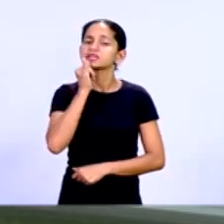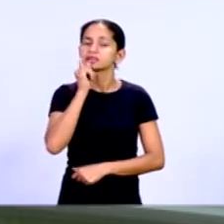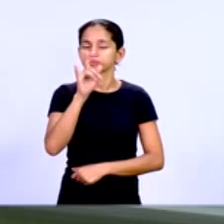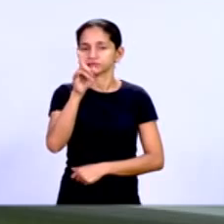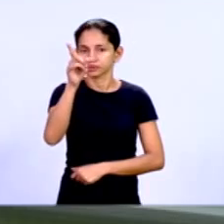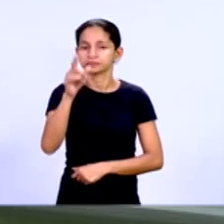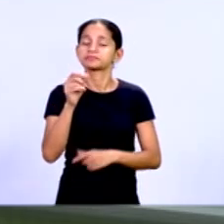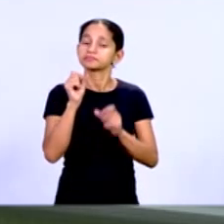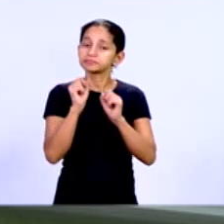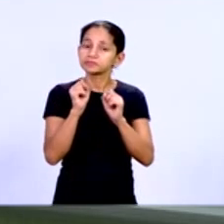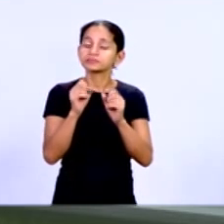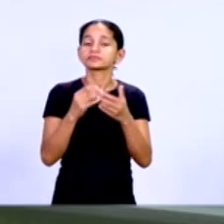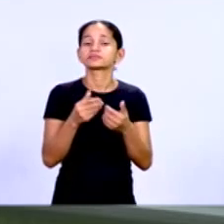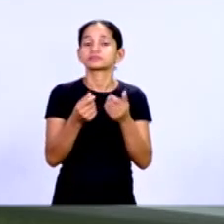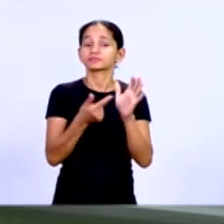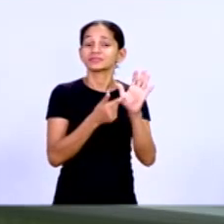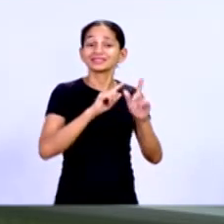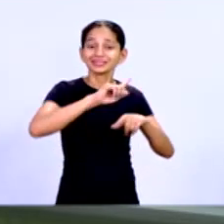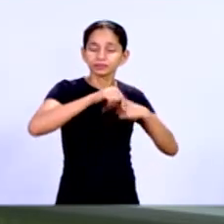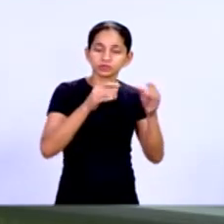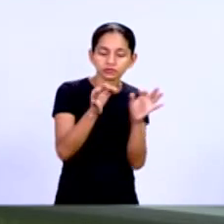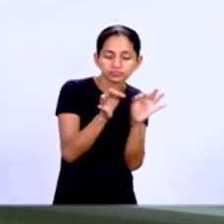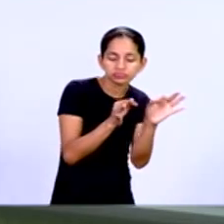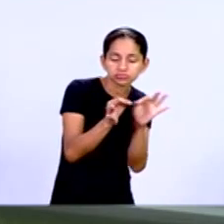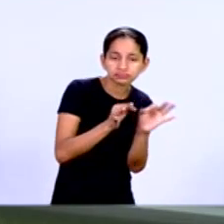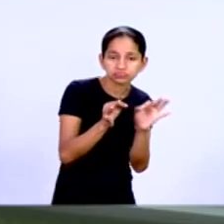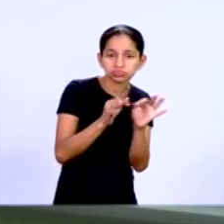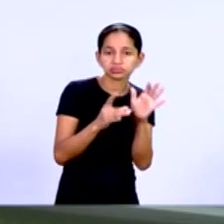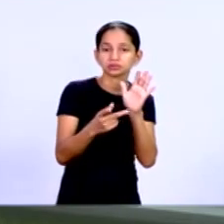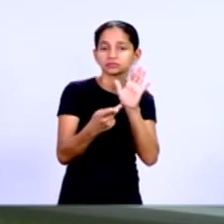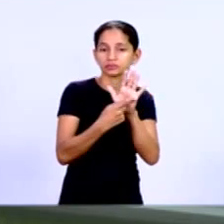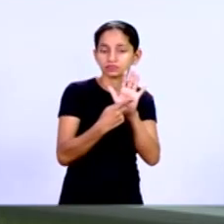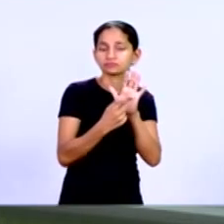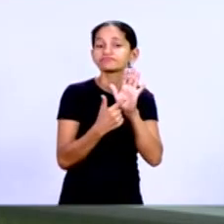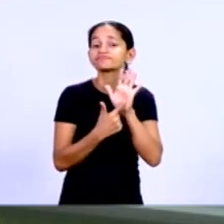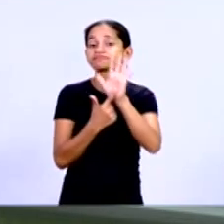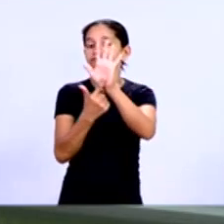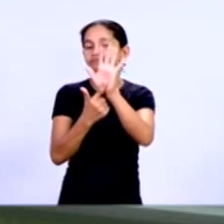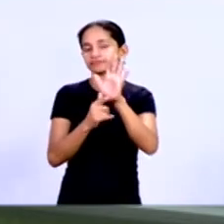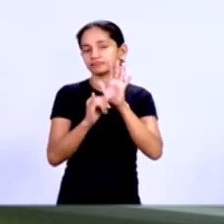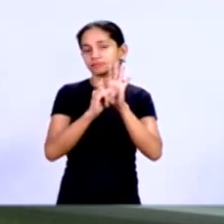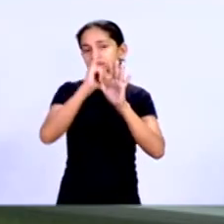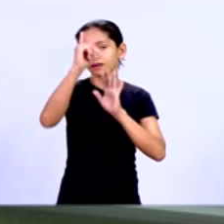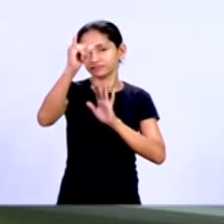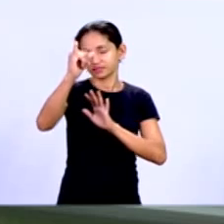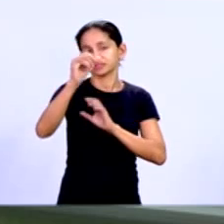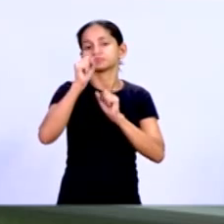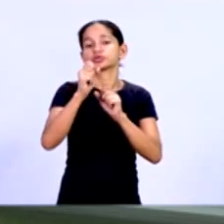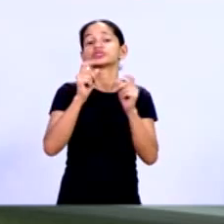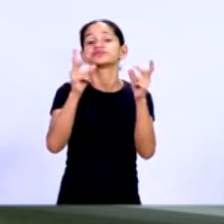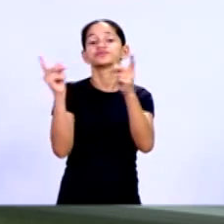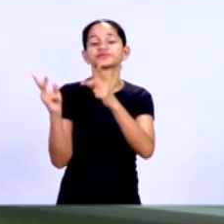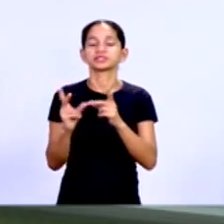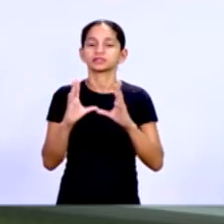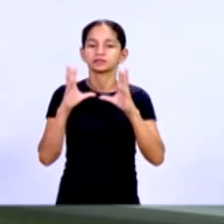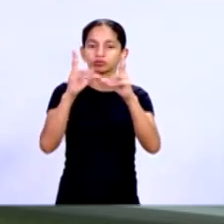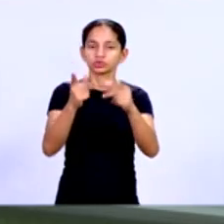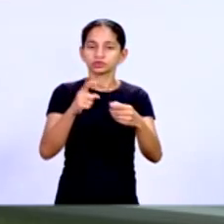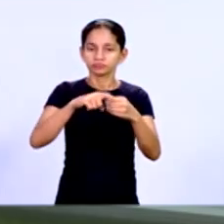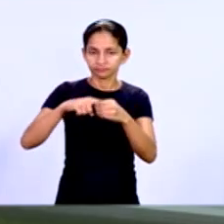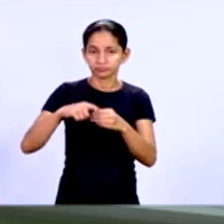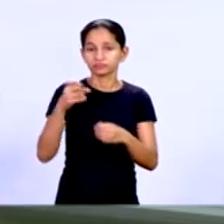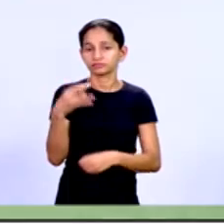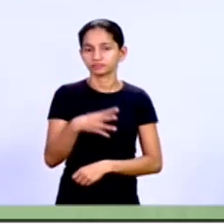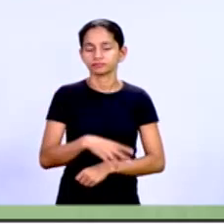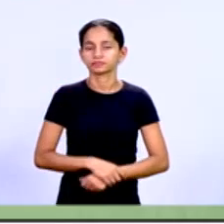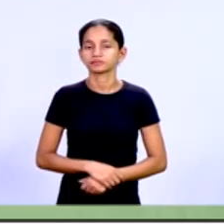Imobiliários, para que ela disponibilize de forma legal as ações para venda no mercado.